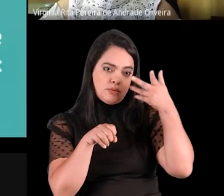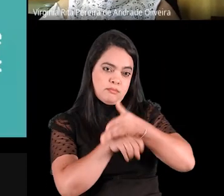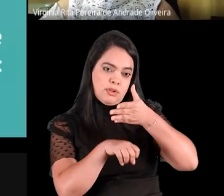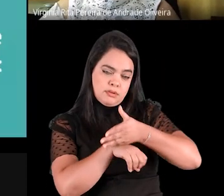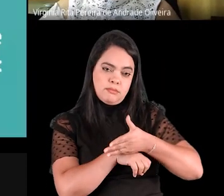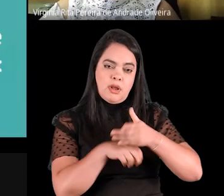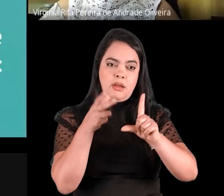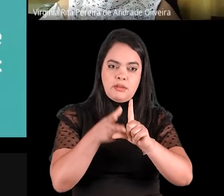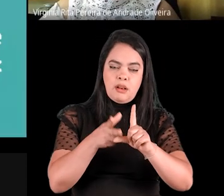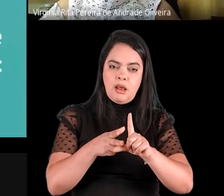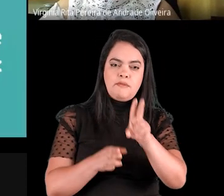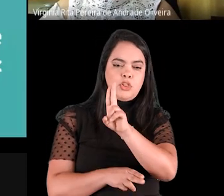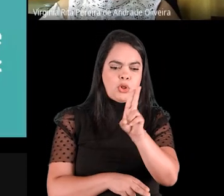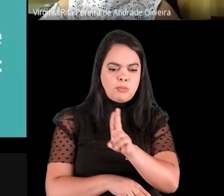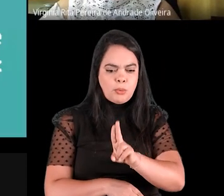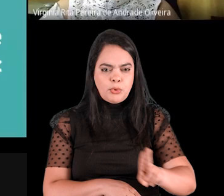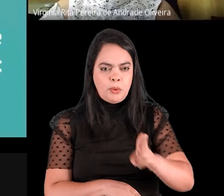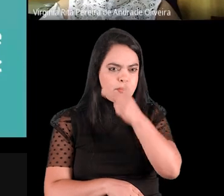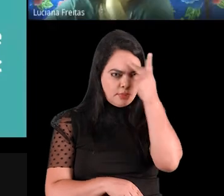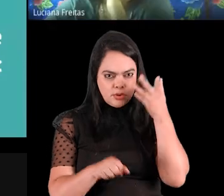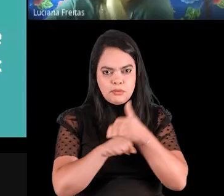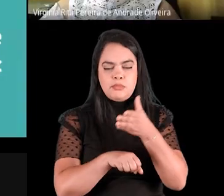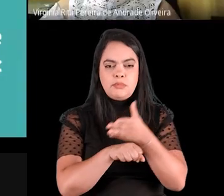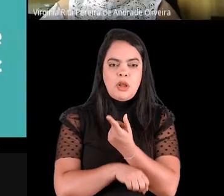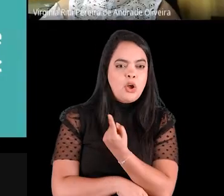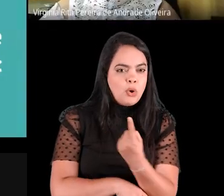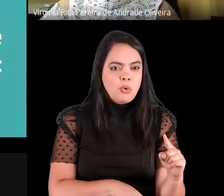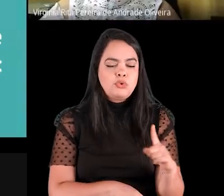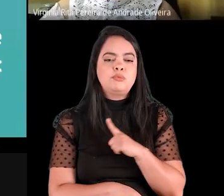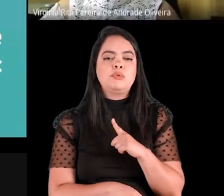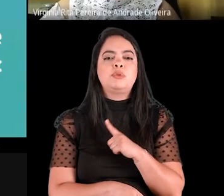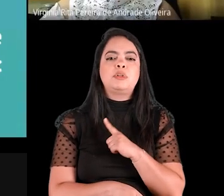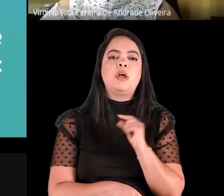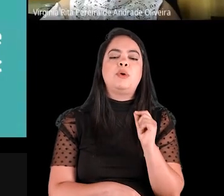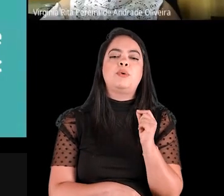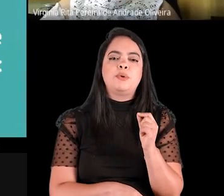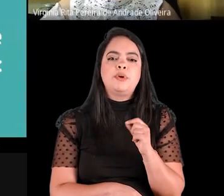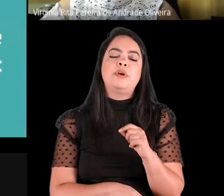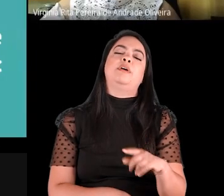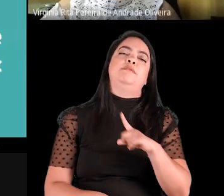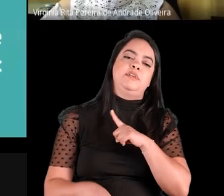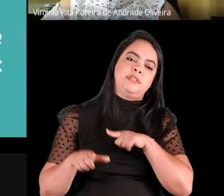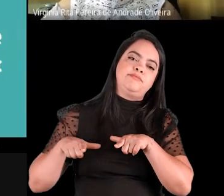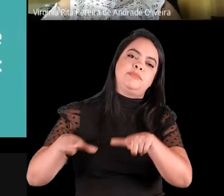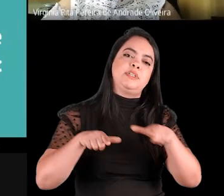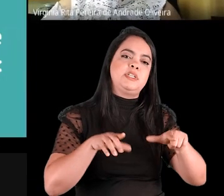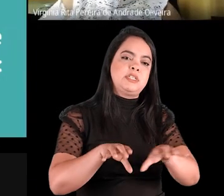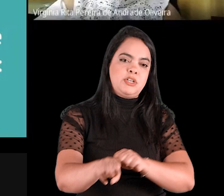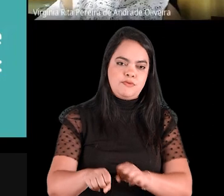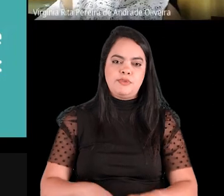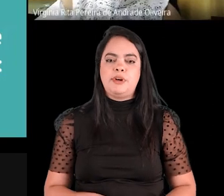ele cita o nome de todos os participantes, né? Por último, está a informação de que será oferecido certificado.